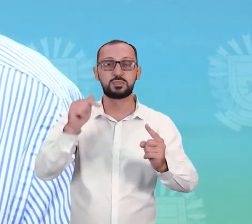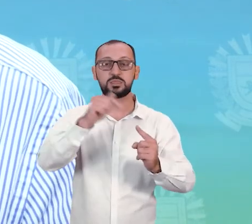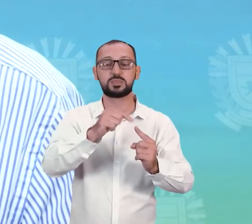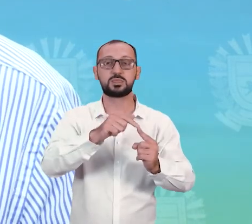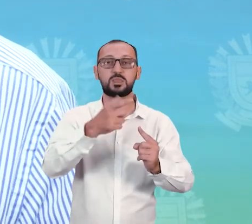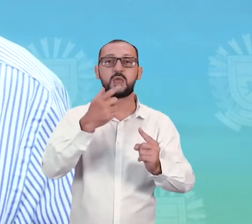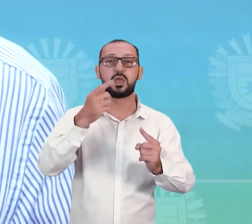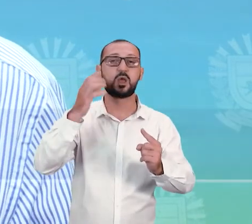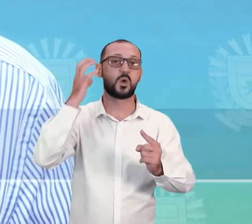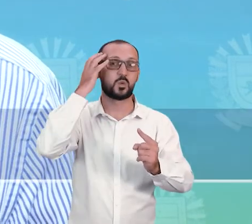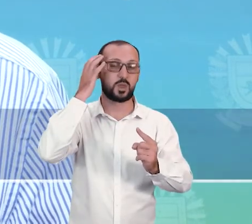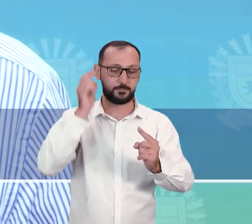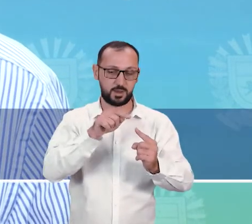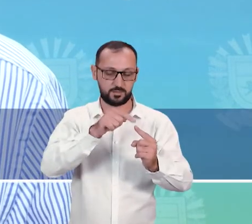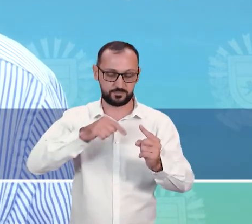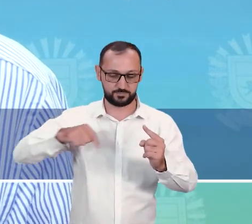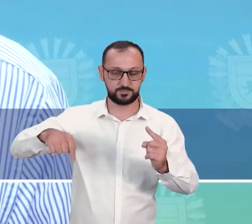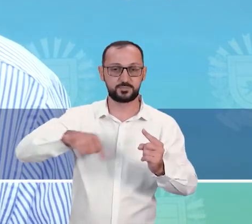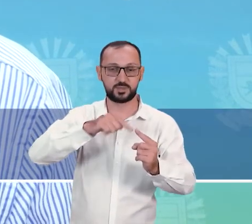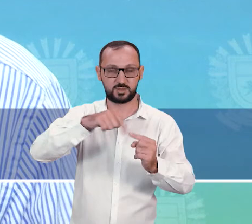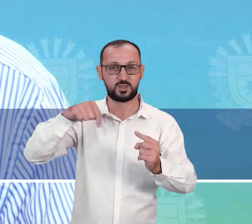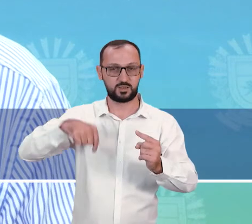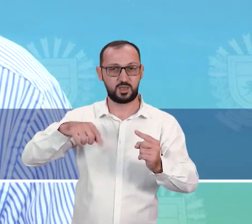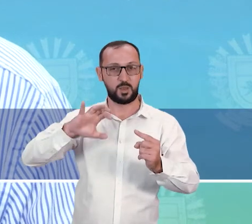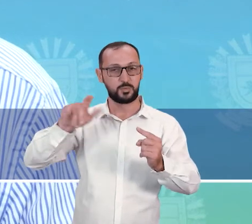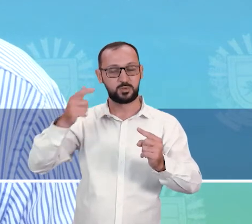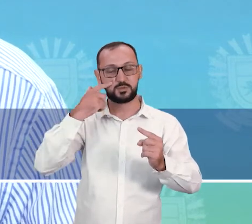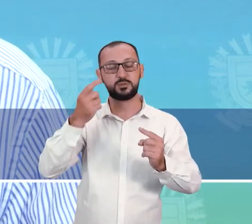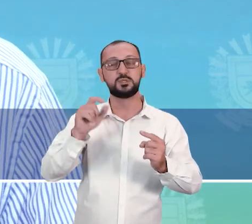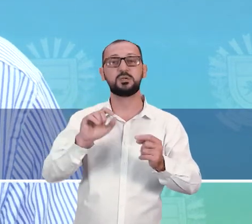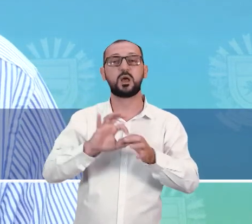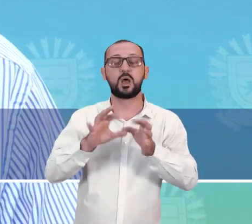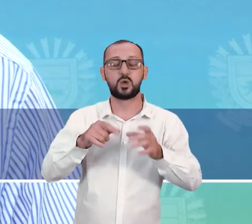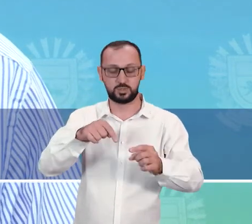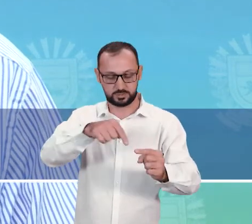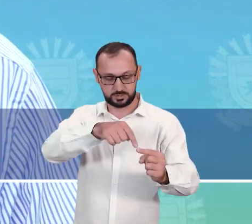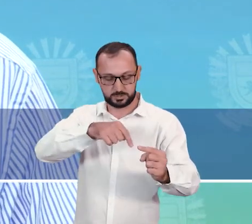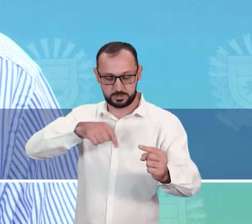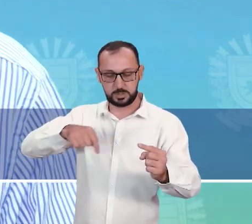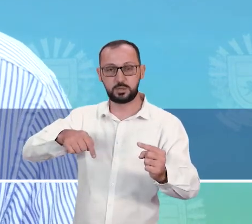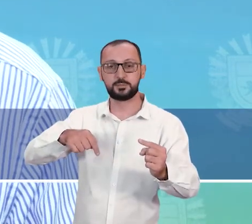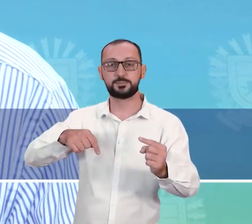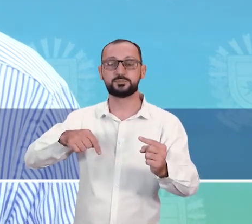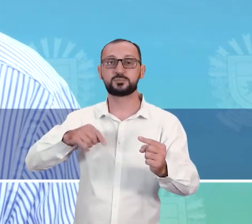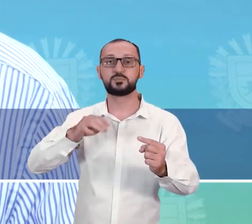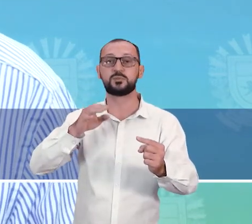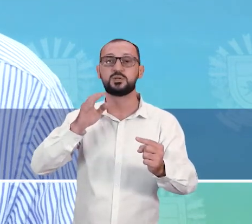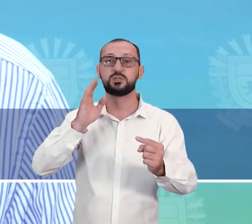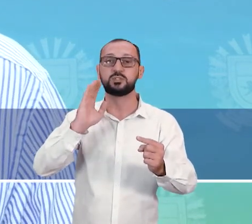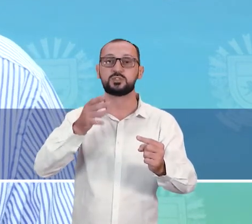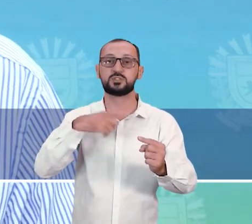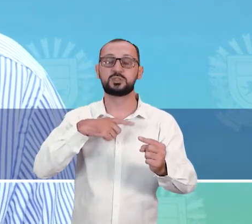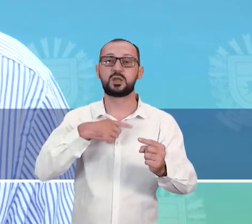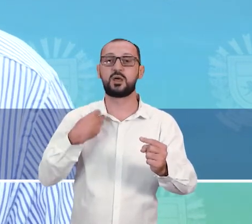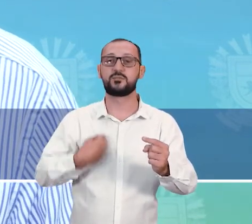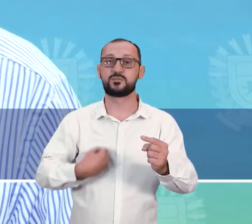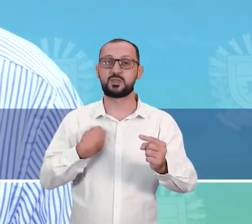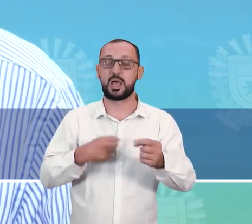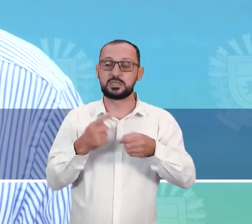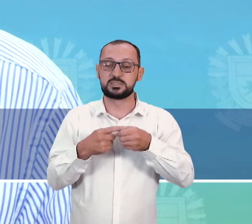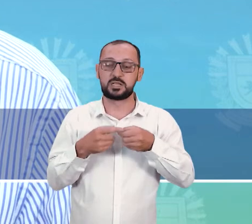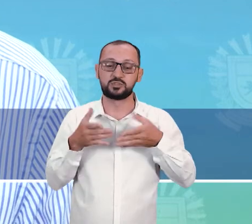Paulo e a saída de Cuiabá, que fazem parte dessa concessão, praticamente todo esse trecho já